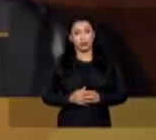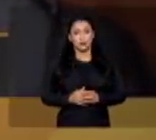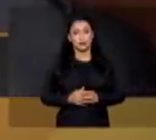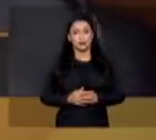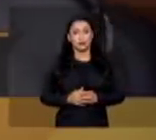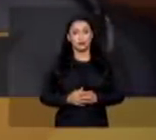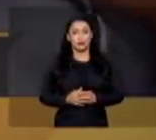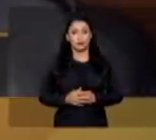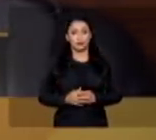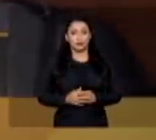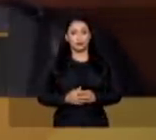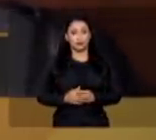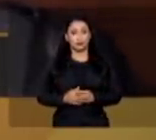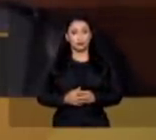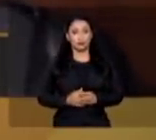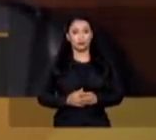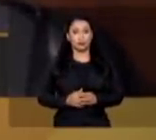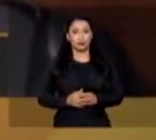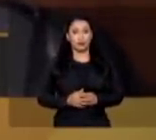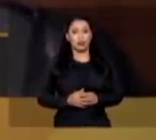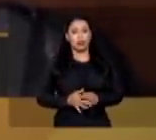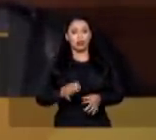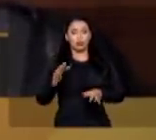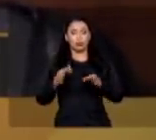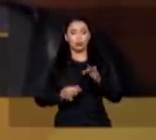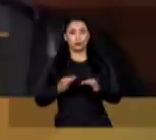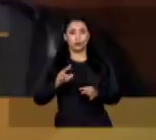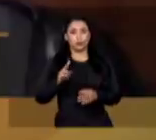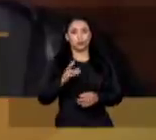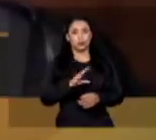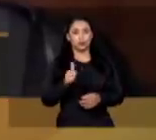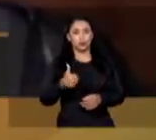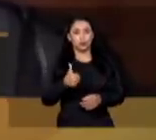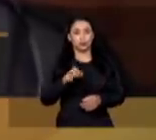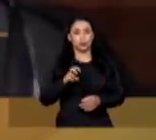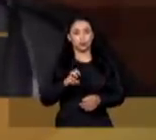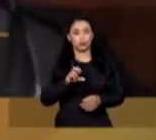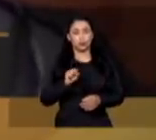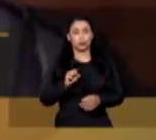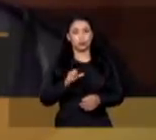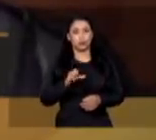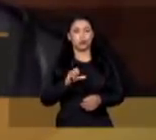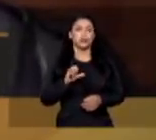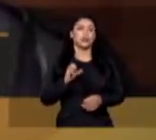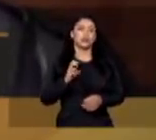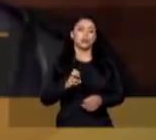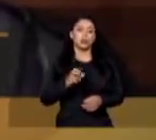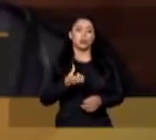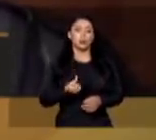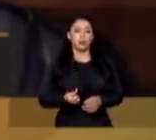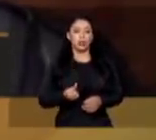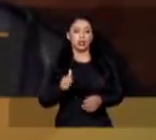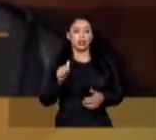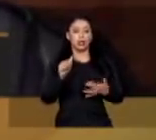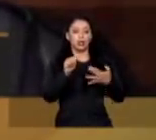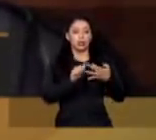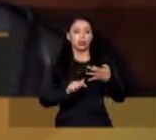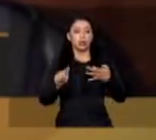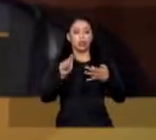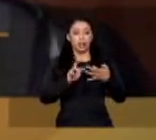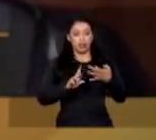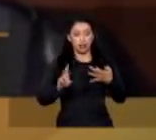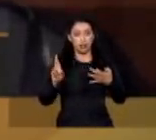Cito ainda o julgamento do habeas corpus 152856 em sede de agravo regimental da